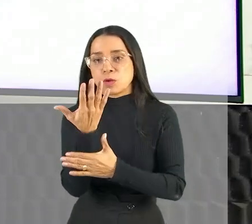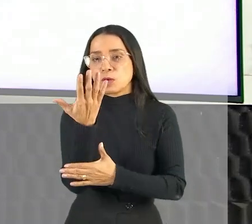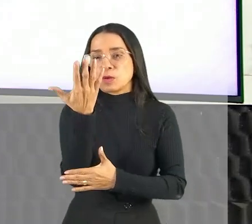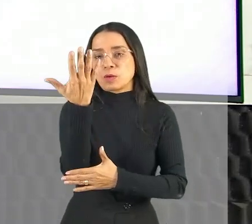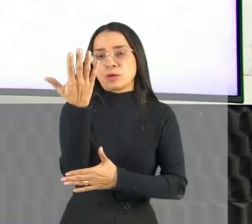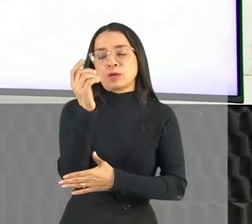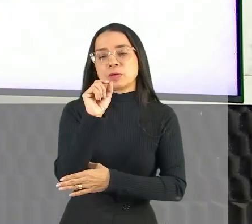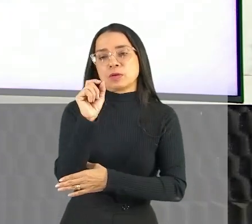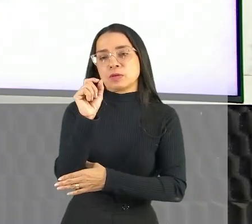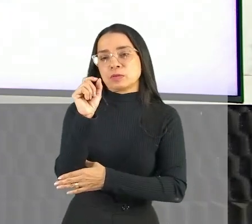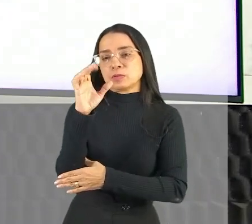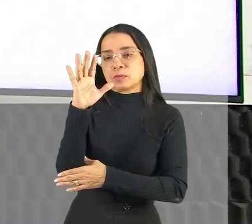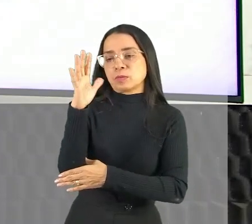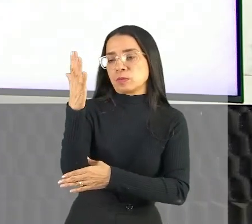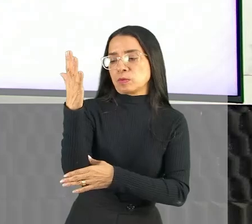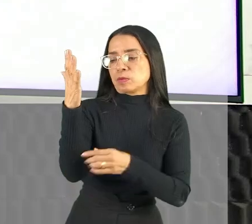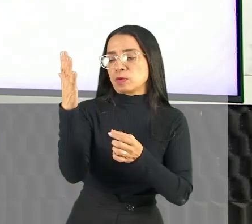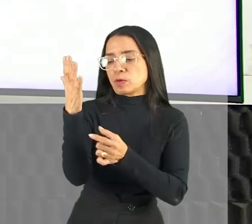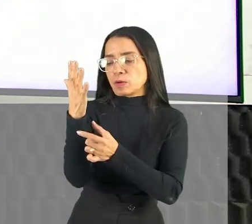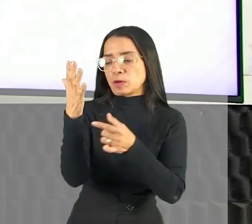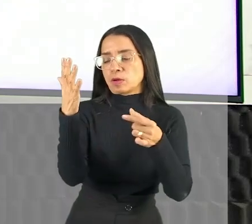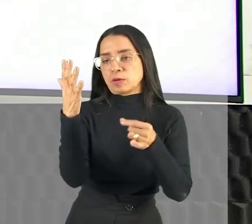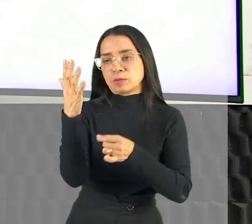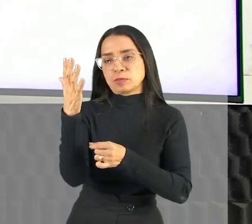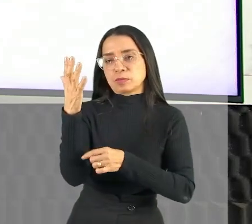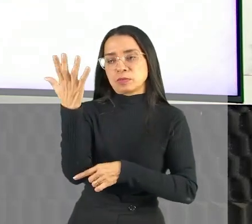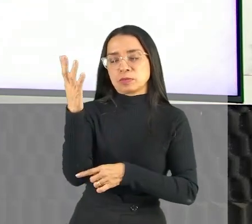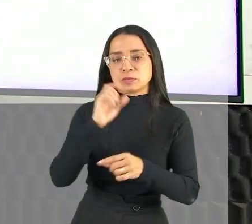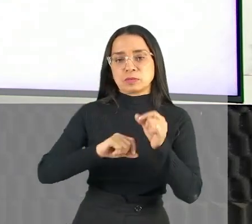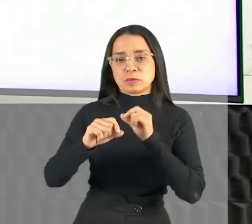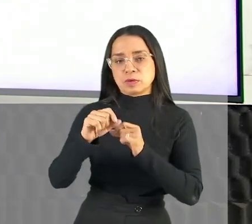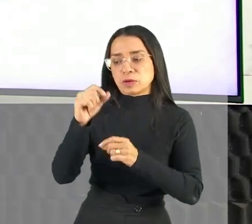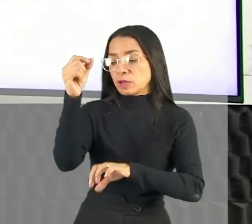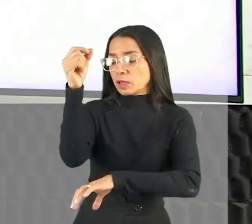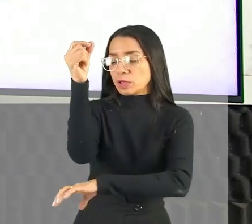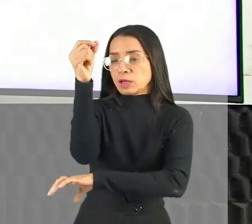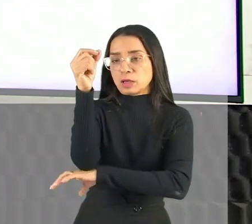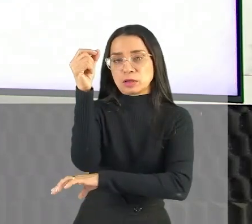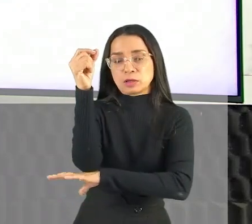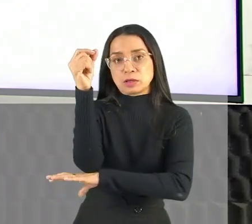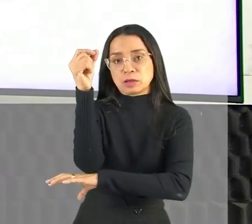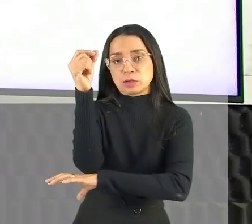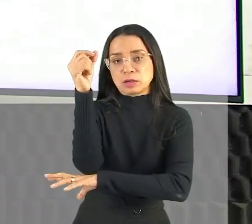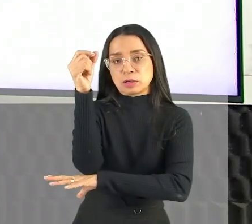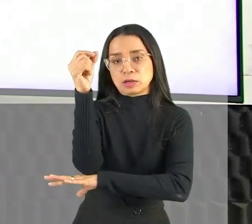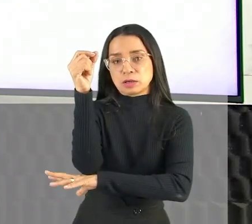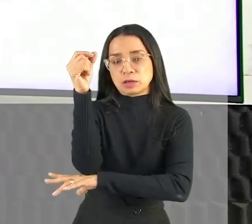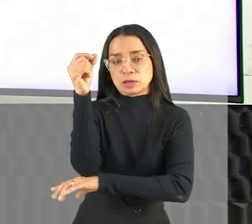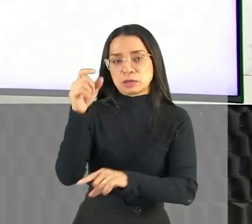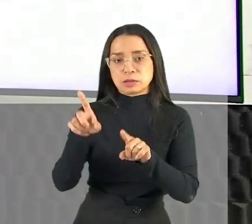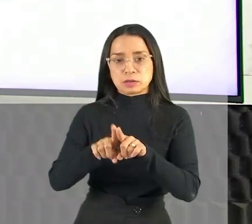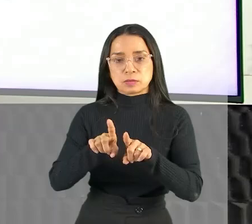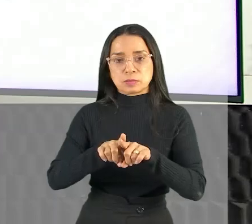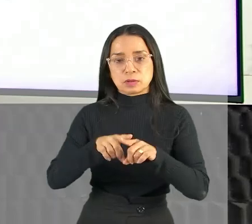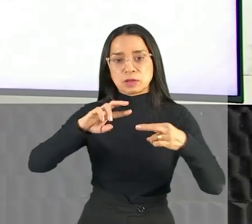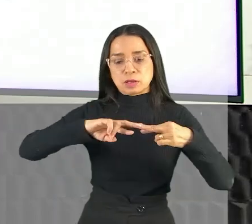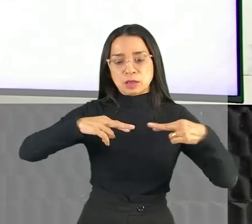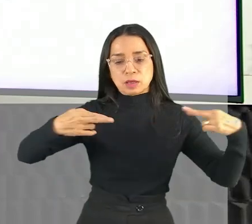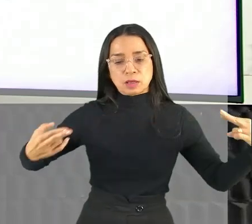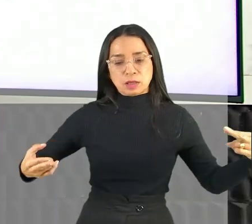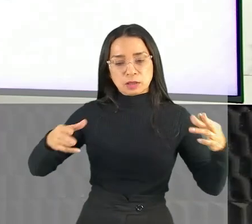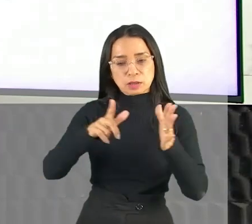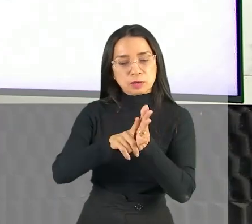demanda para aumentar uma parte sua, né? Parte aérea, raiz também. Então, reciclar papel, acho que